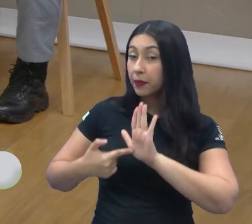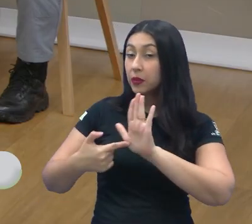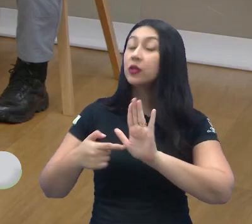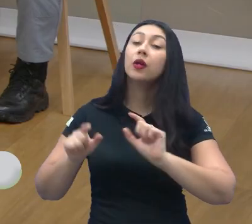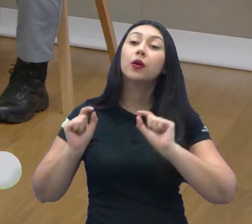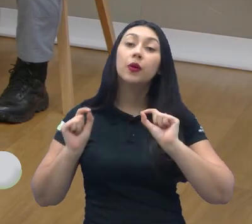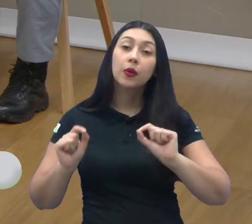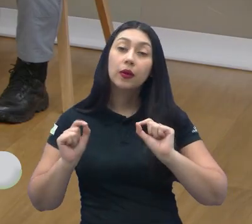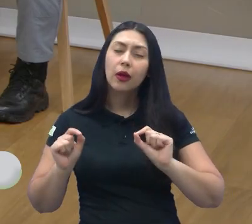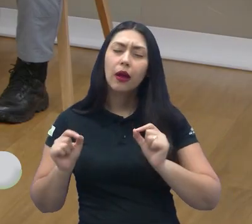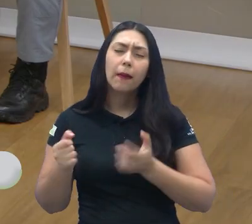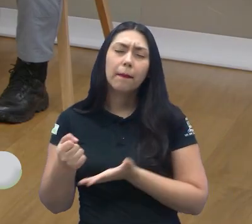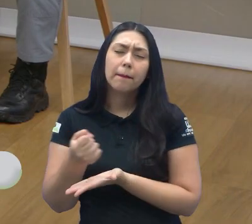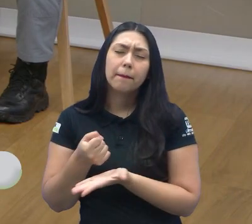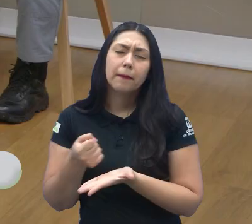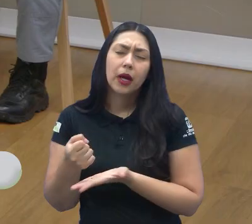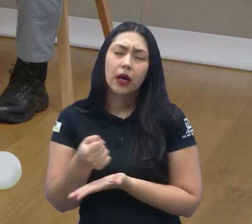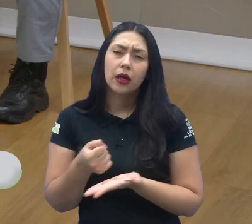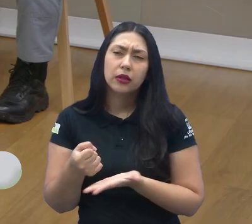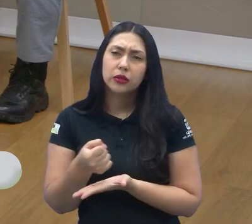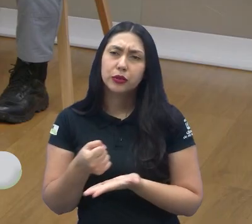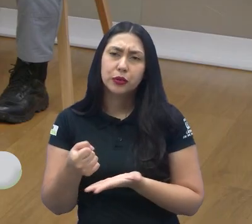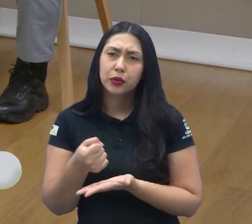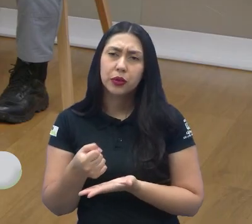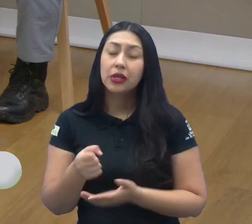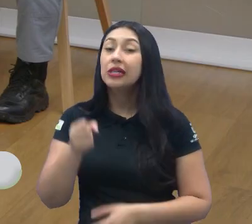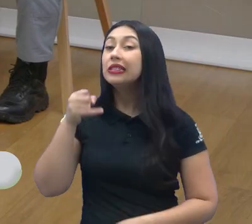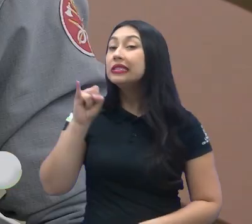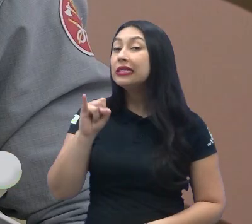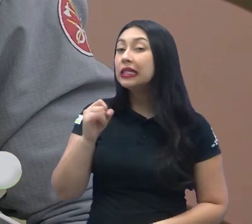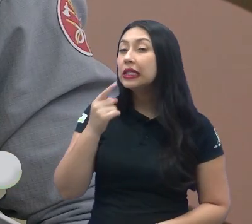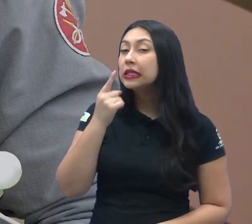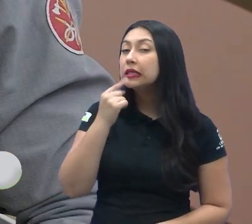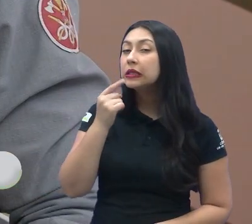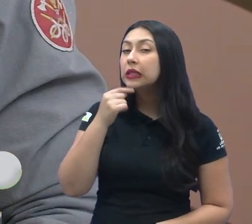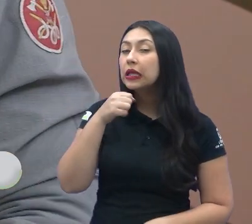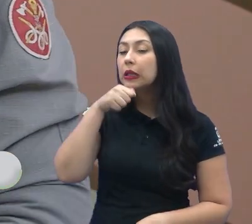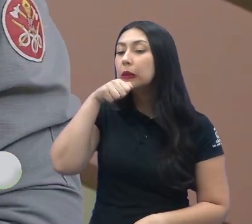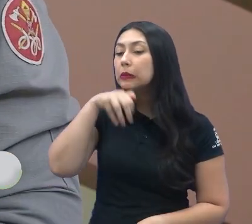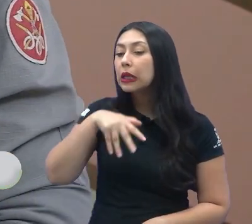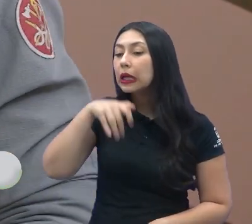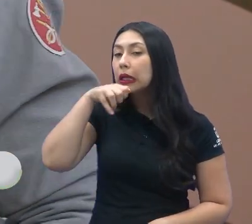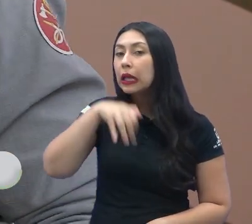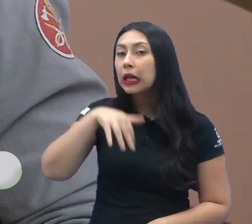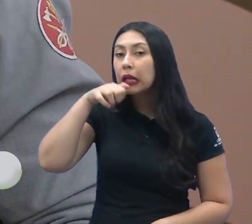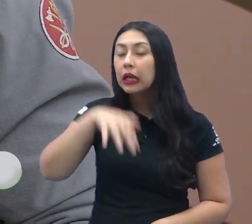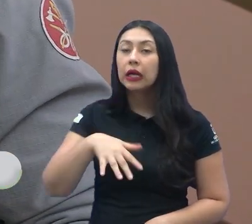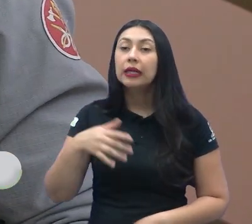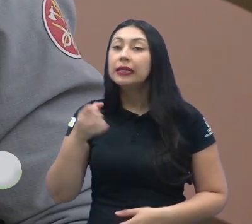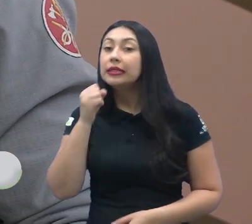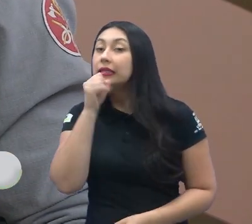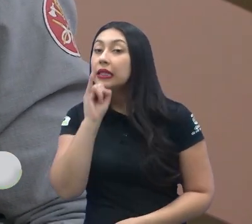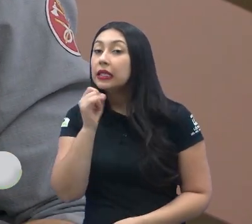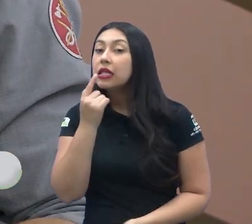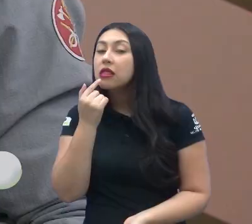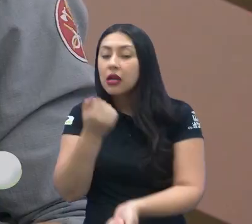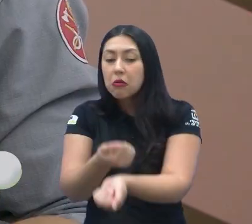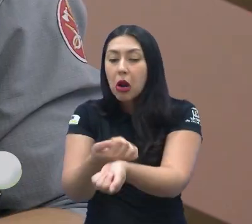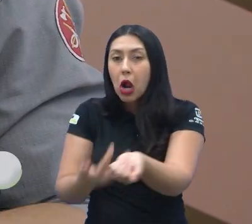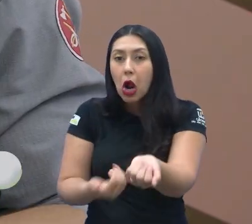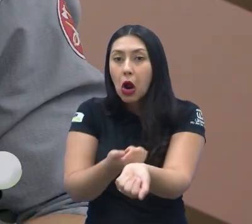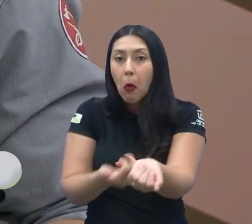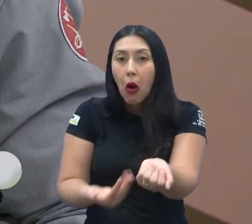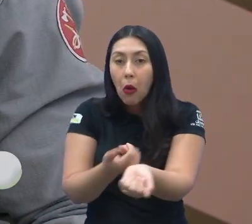são básicos, que é mais para o caso de uma hemorragia. Porque a hemorragia, quando tem um sangramento, algo do tipo, a gente até